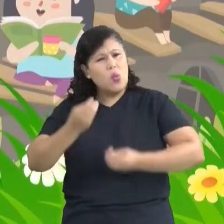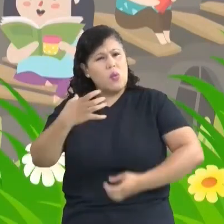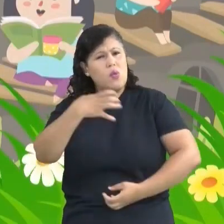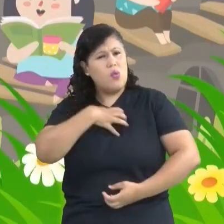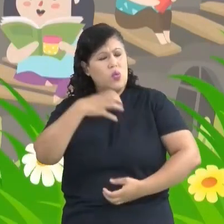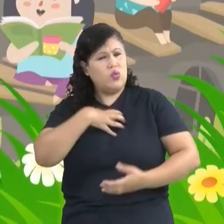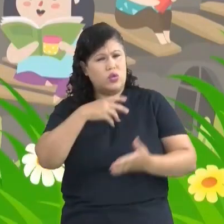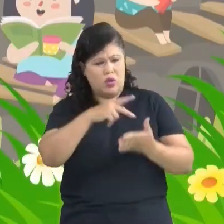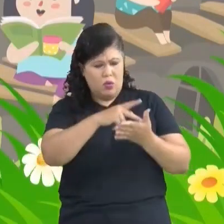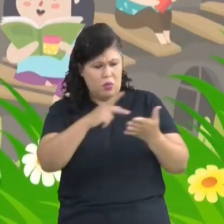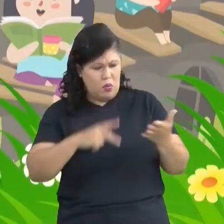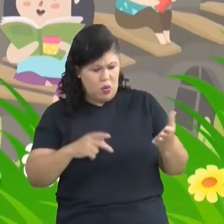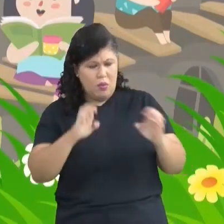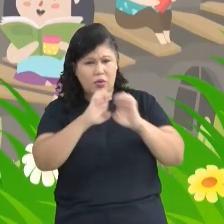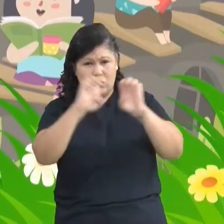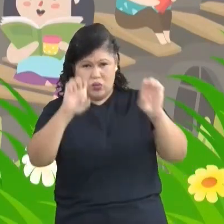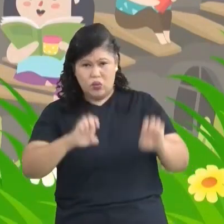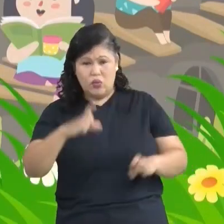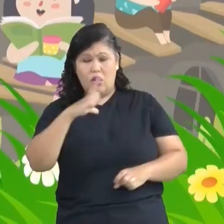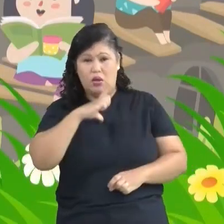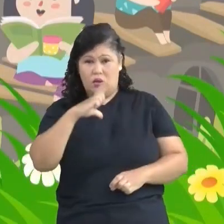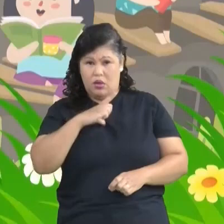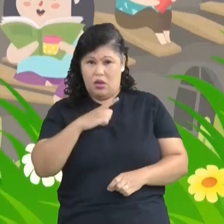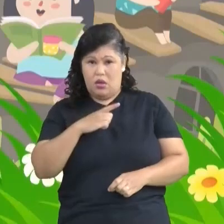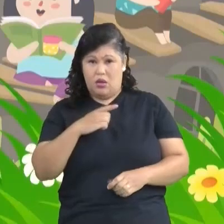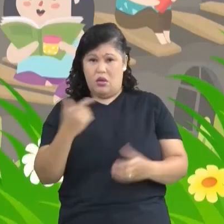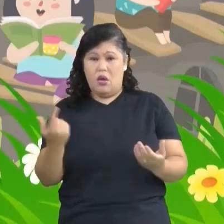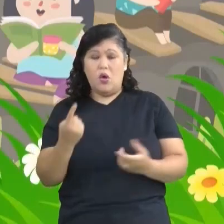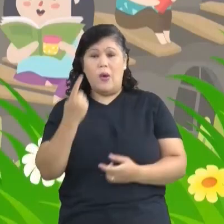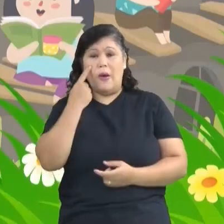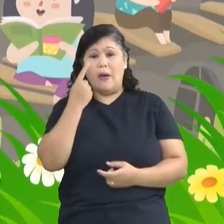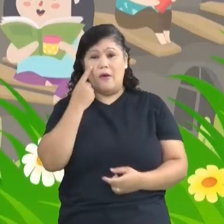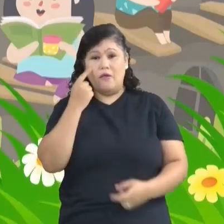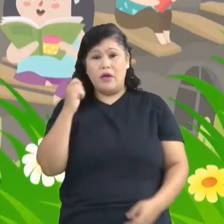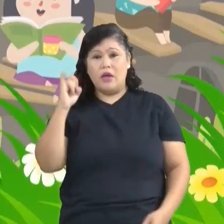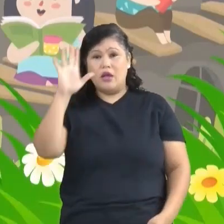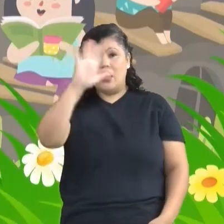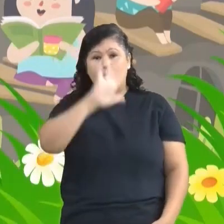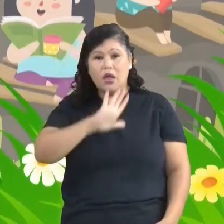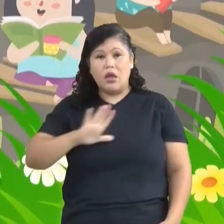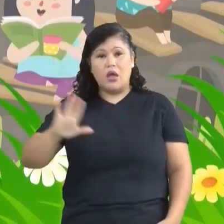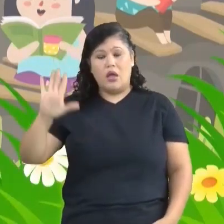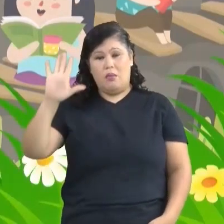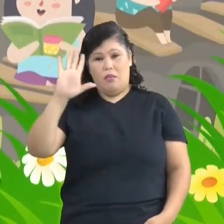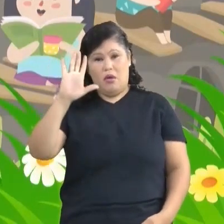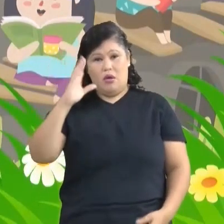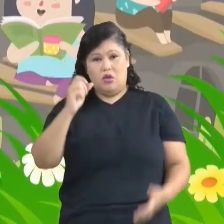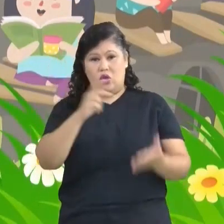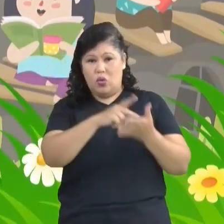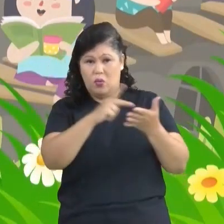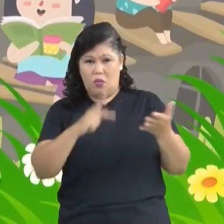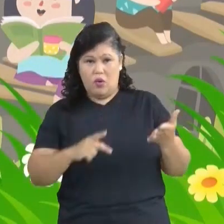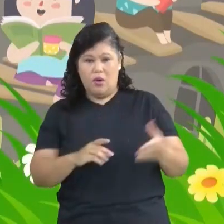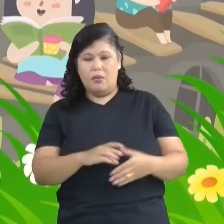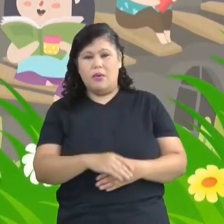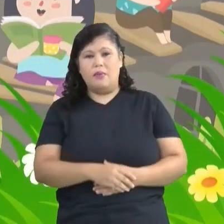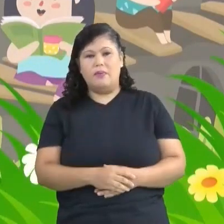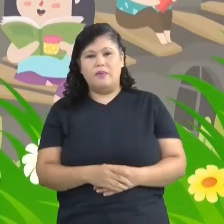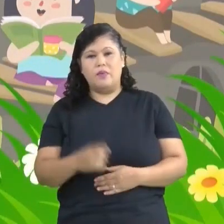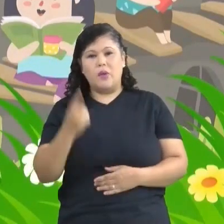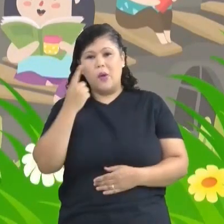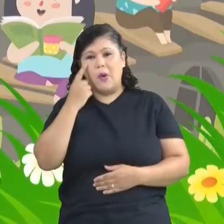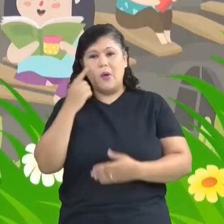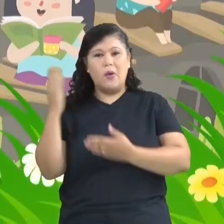é estruturado, vamos ver agora uma imagem muito linda sobre um poema e ler juntinhos. Vamos lá? Olha só,